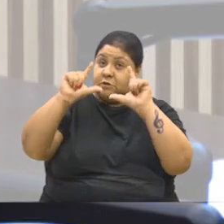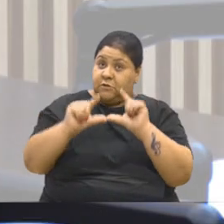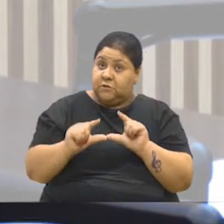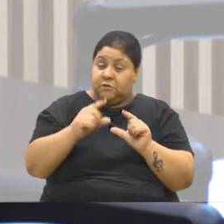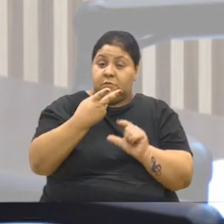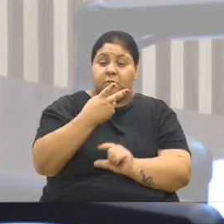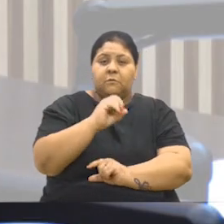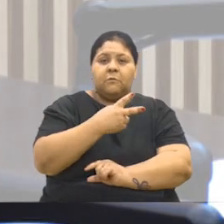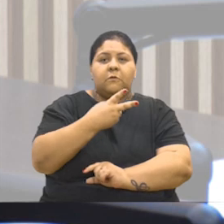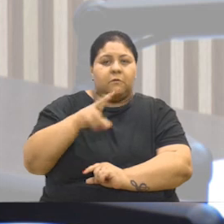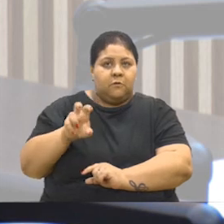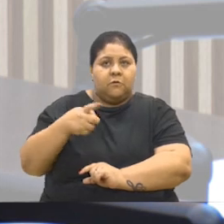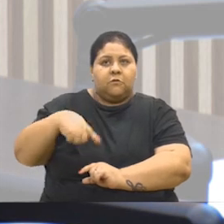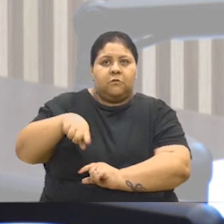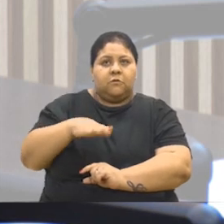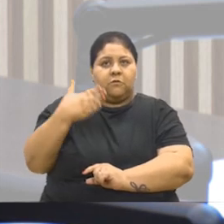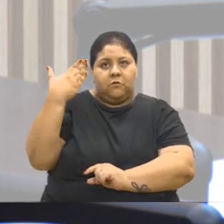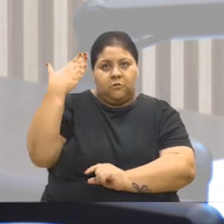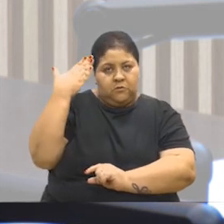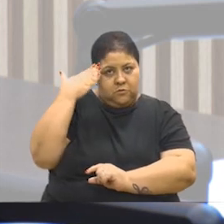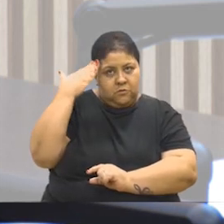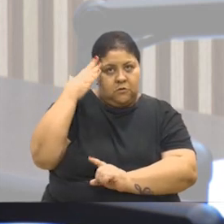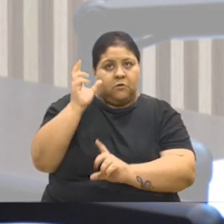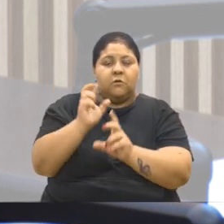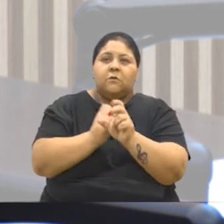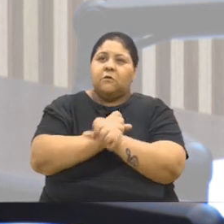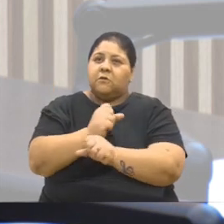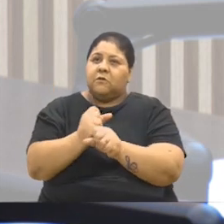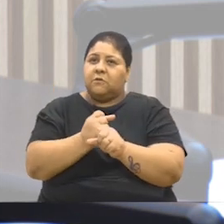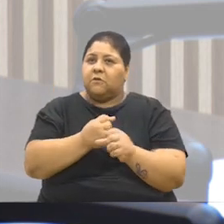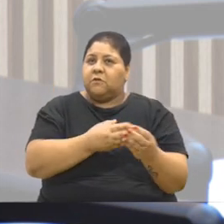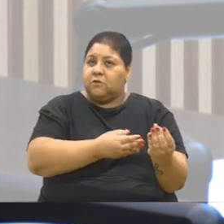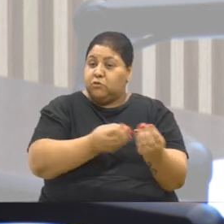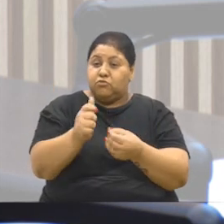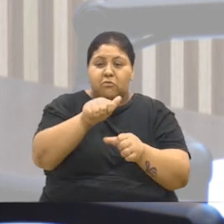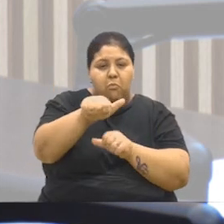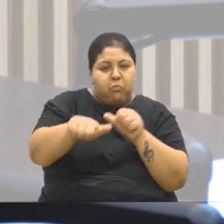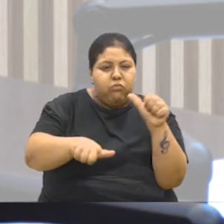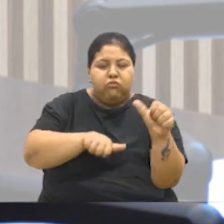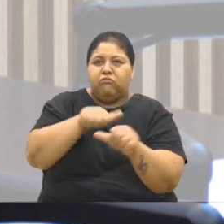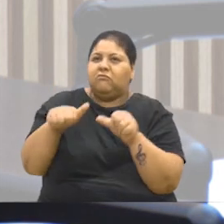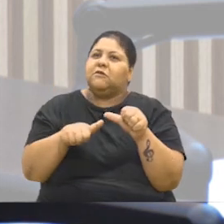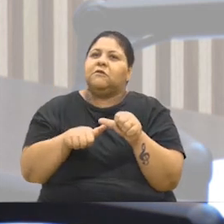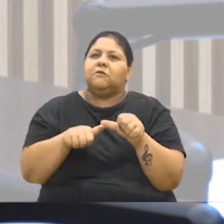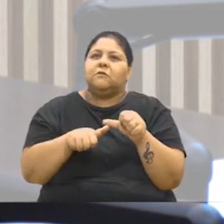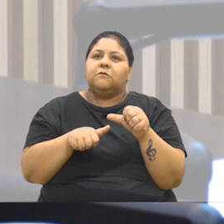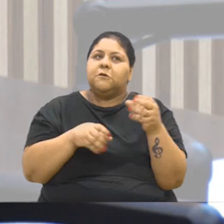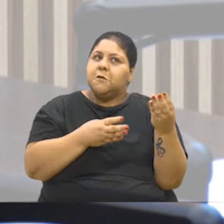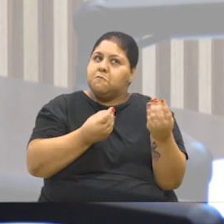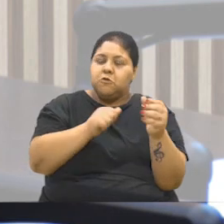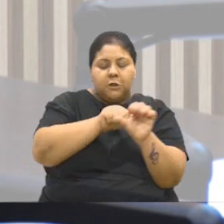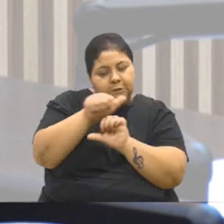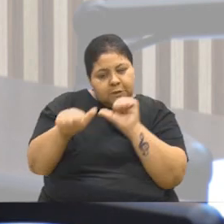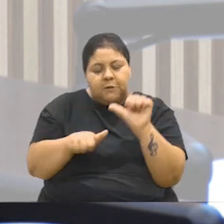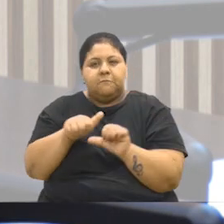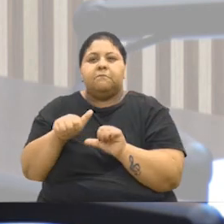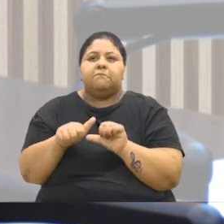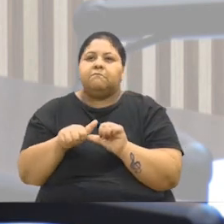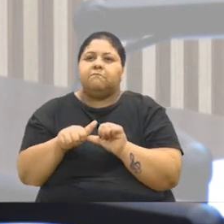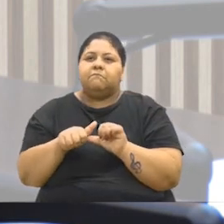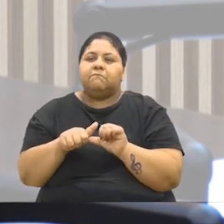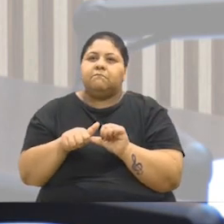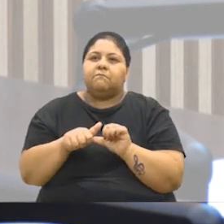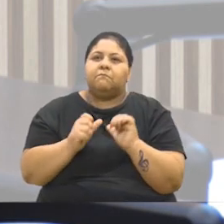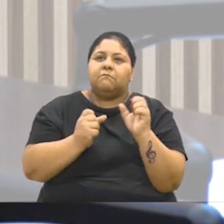falando um pouquinho sobre 2025, nós sabemos que é um ano de muitas mudanças. Será um ano de muitas